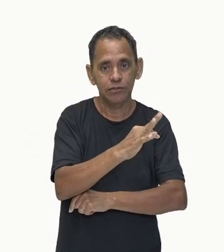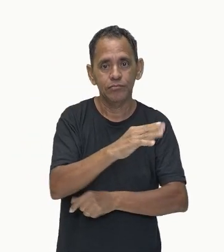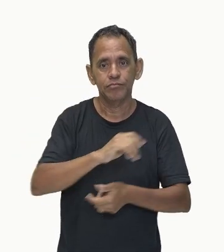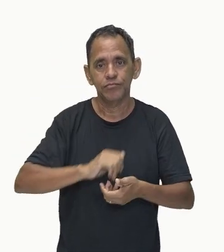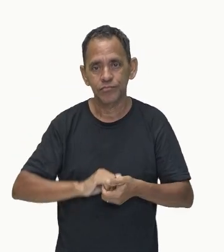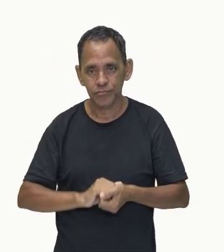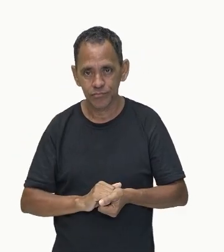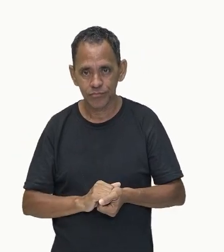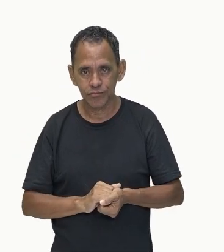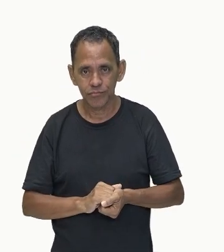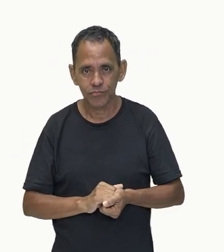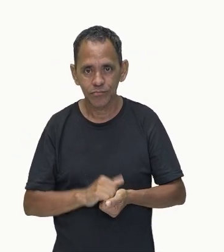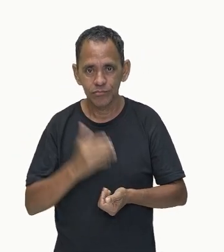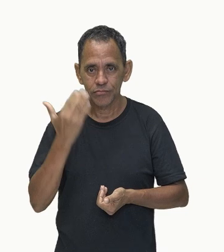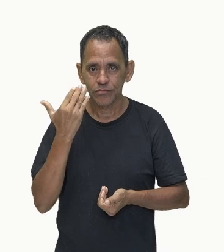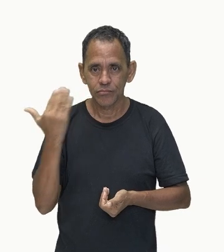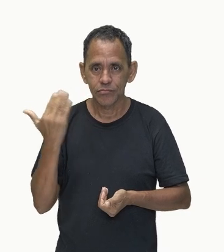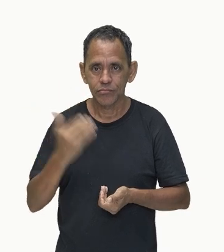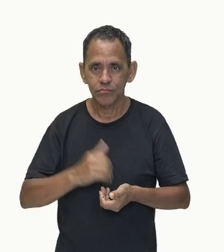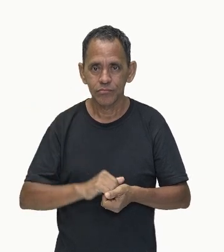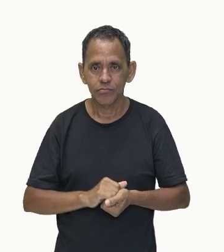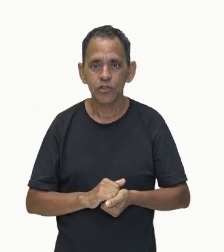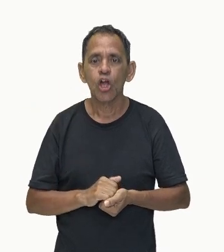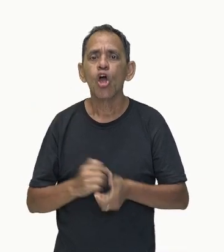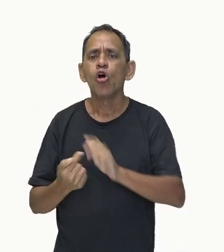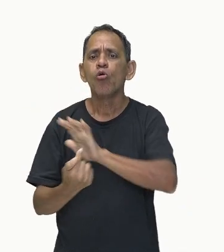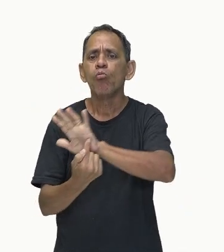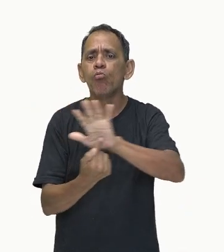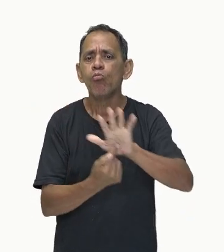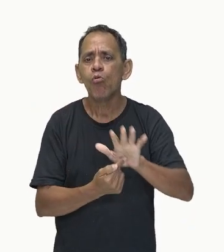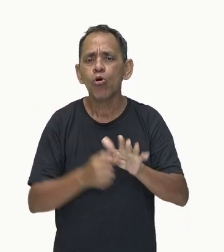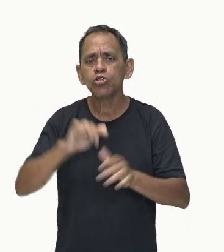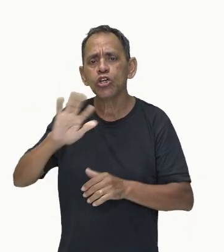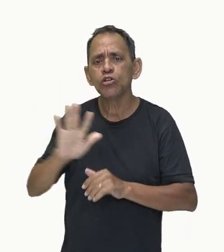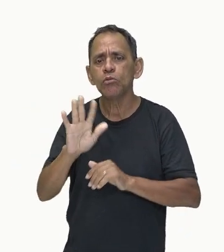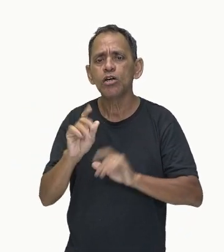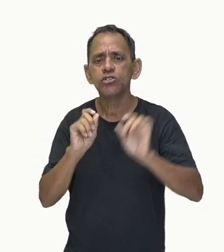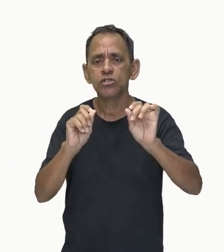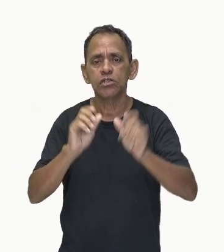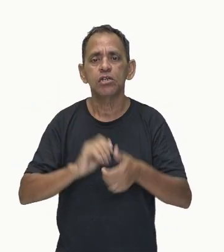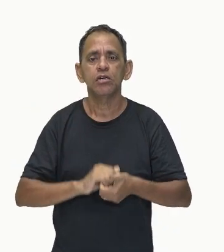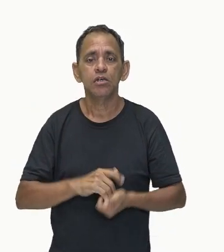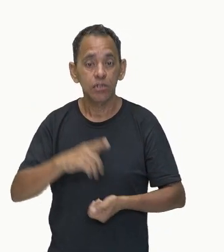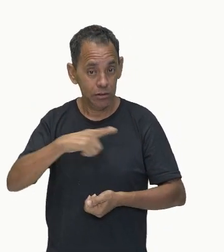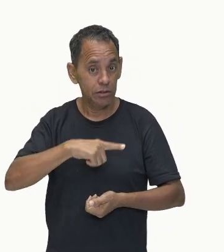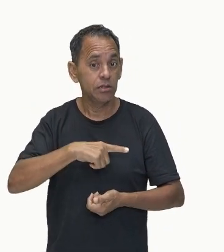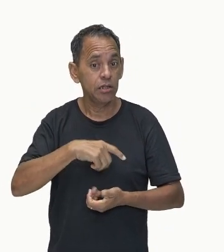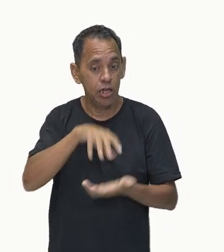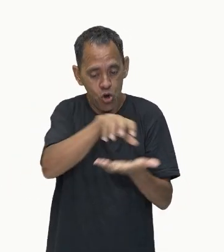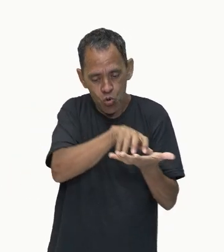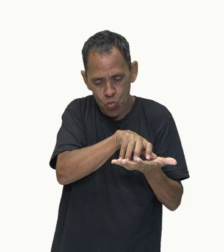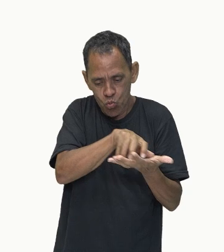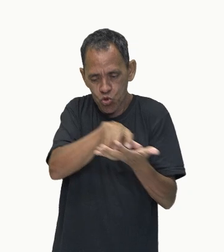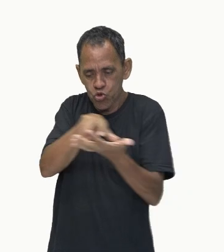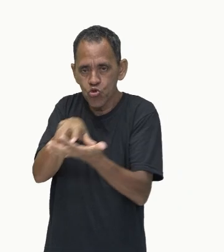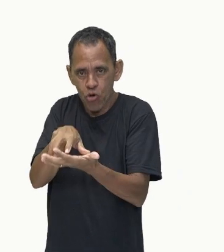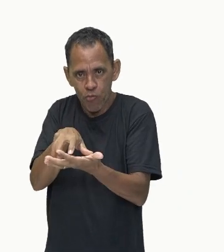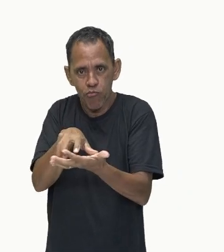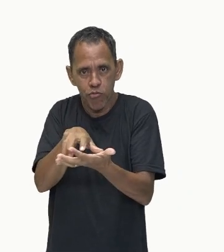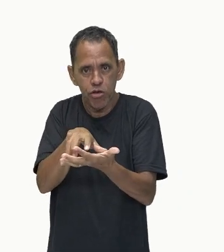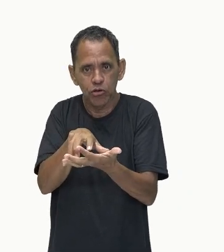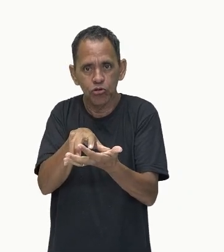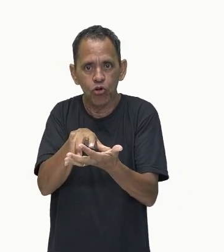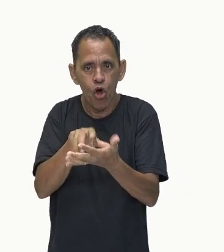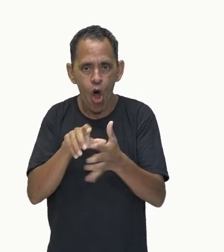né, o nosso desenho, mostrando aqui que eu tive um deslocamento, teve uma força aqui sendo